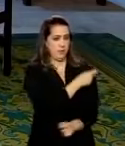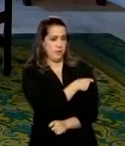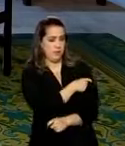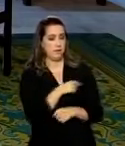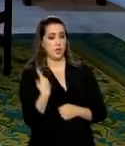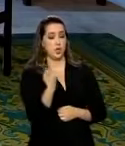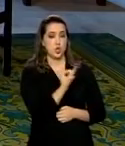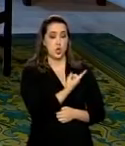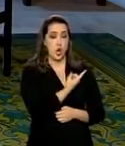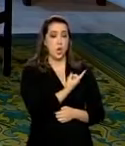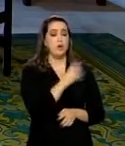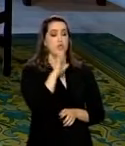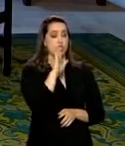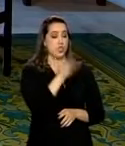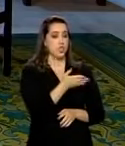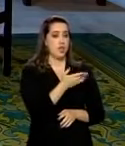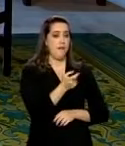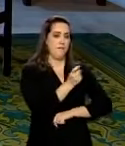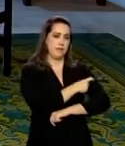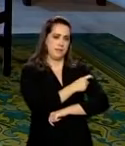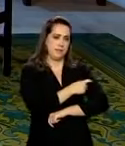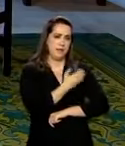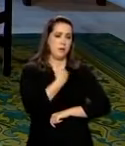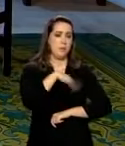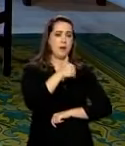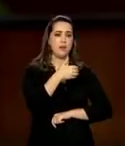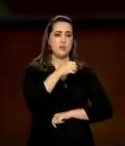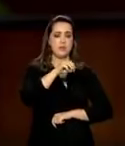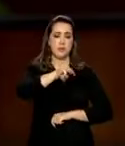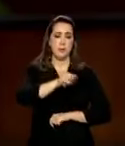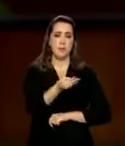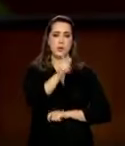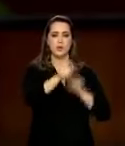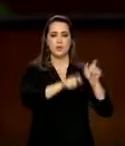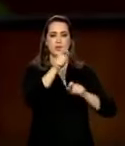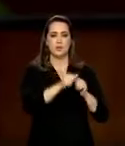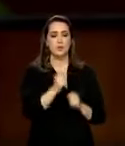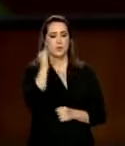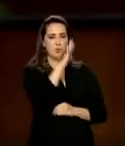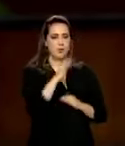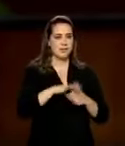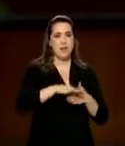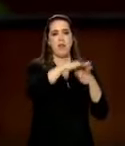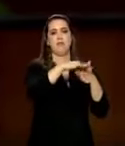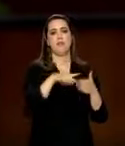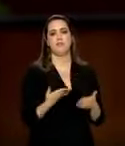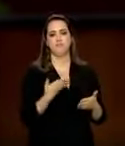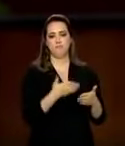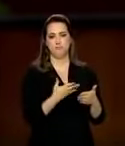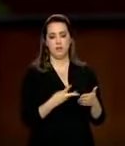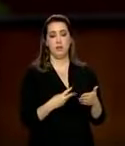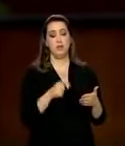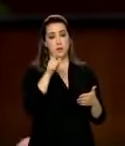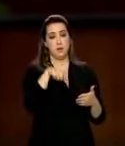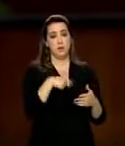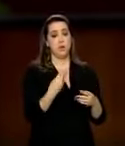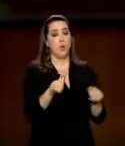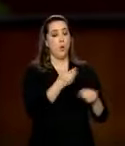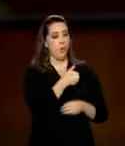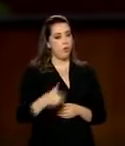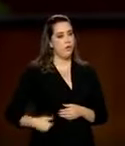vacinamos com a primeira dose, mais de 100 milhões de pessoas. O Brasil está na frente. E quem distribui a vacina é o